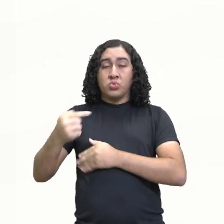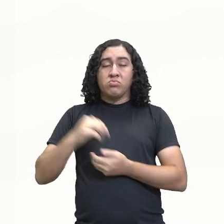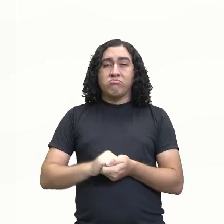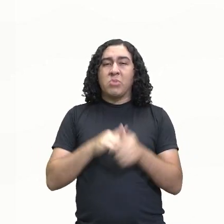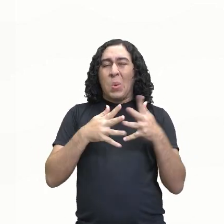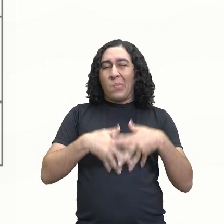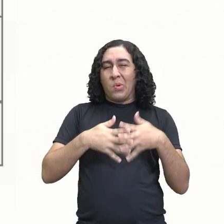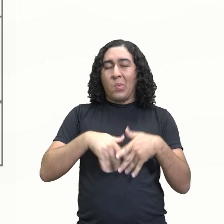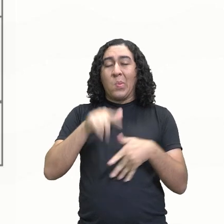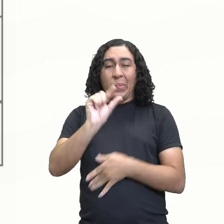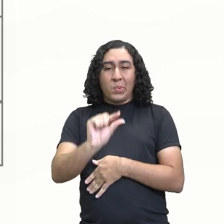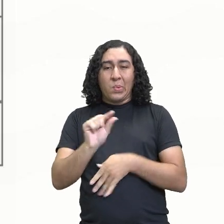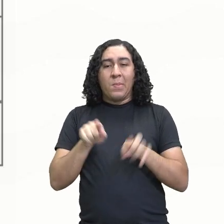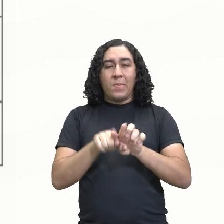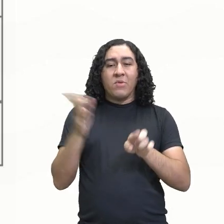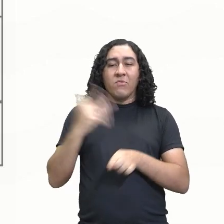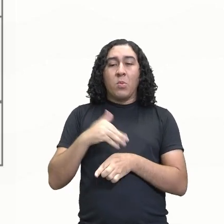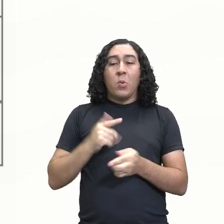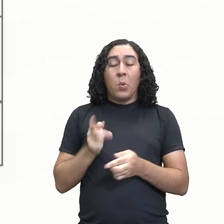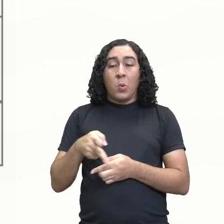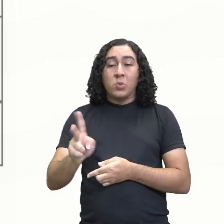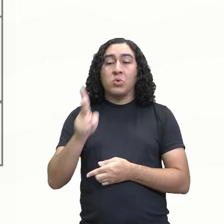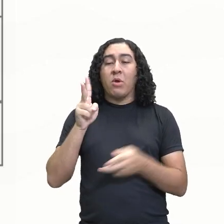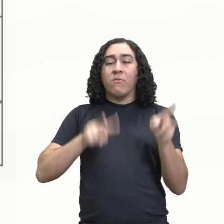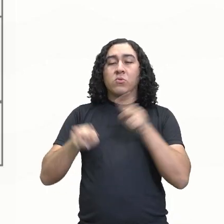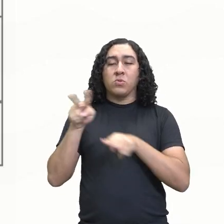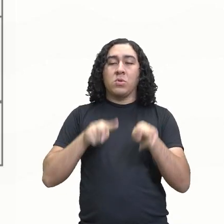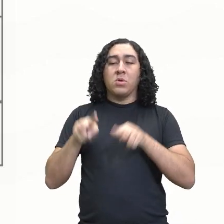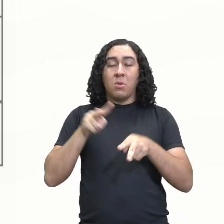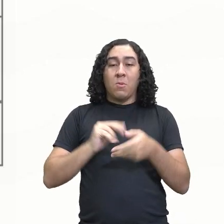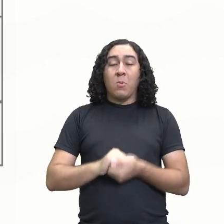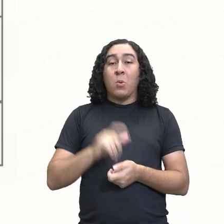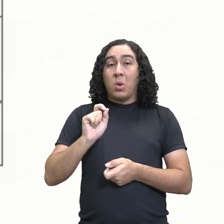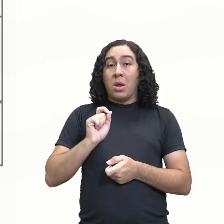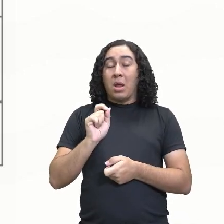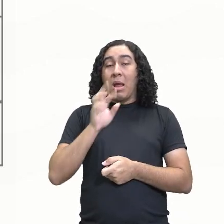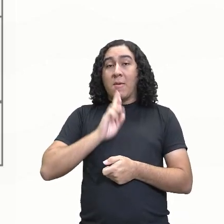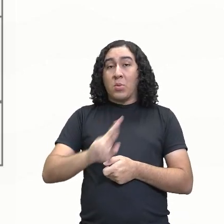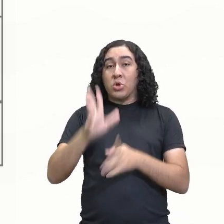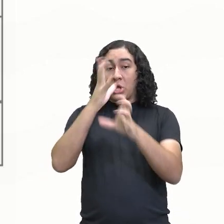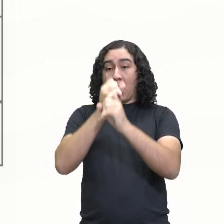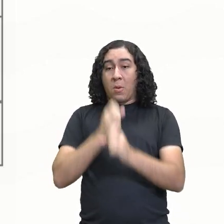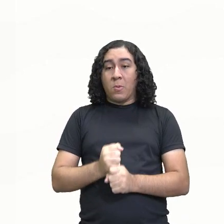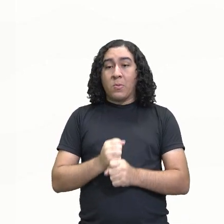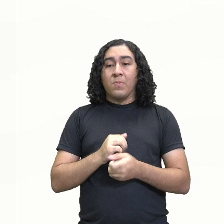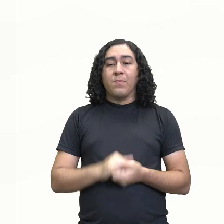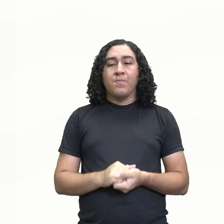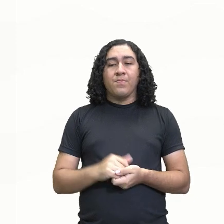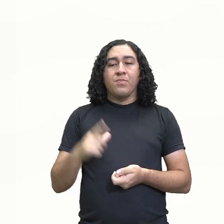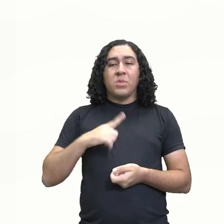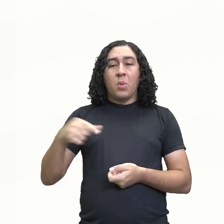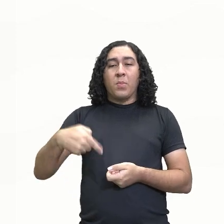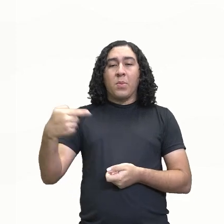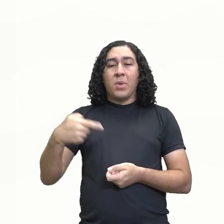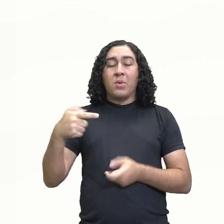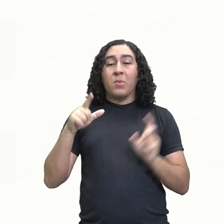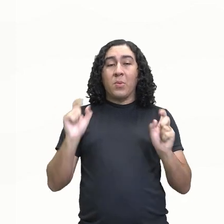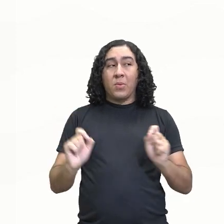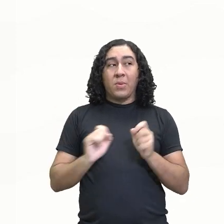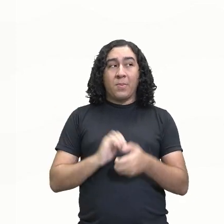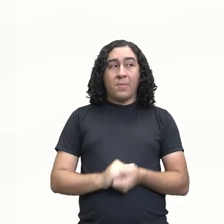um pouquinho, mas vamos lá então visualizar a resolução. Aqui nós temos o primeiro passo, que é o